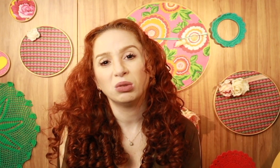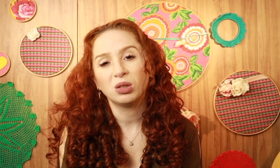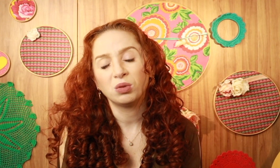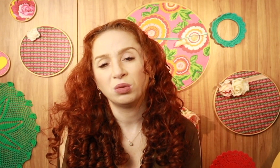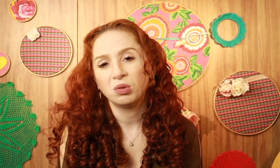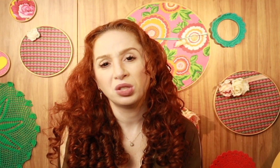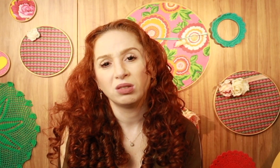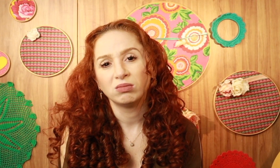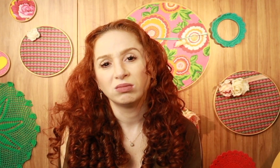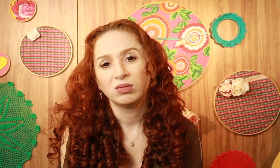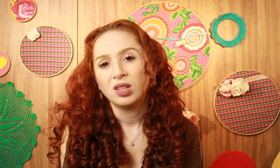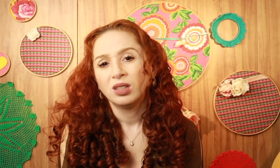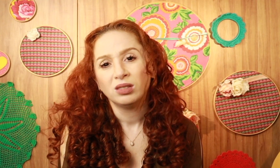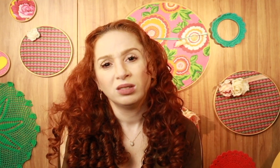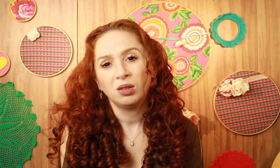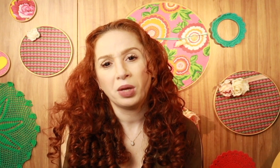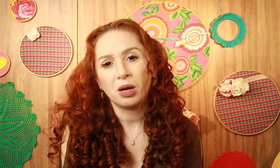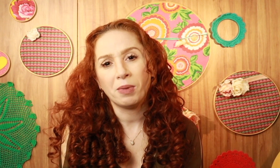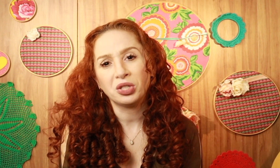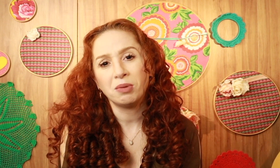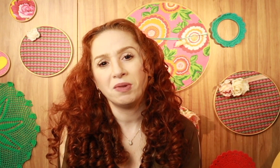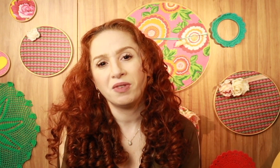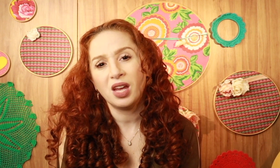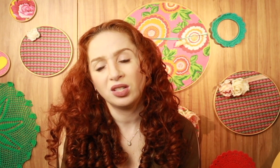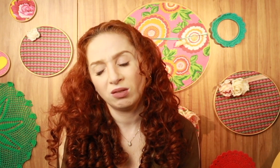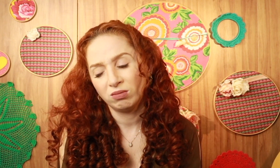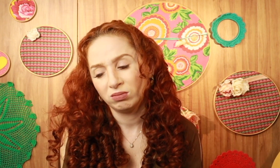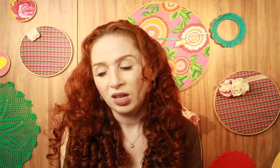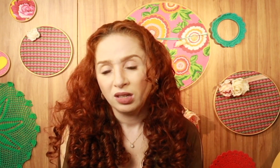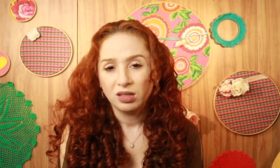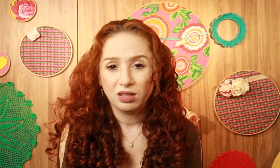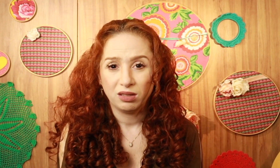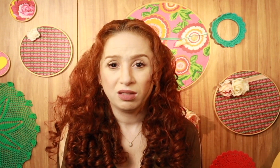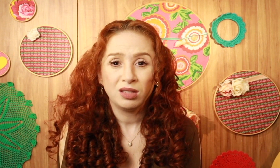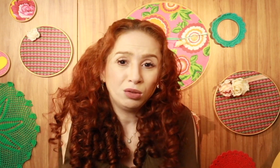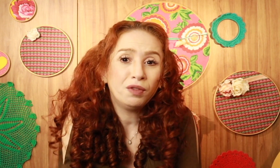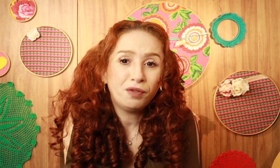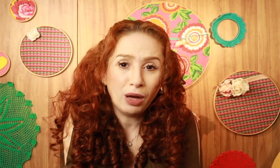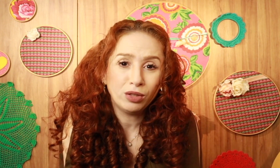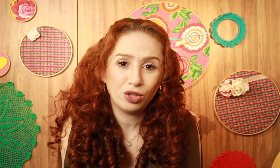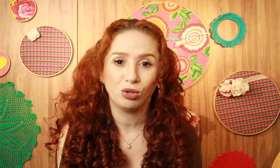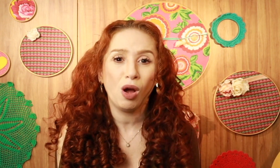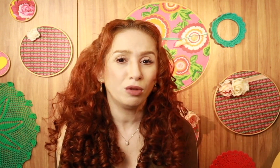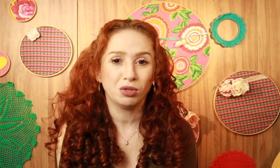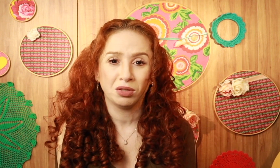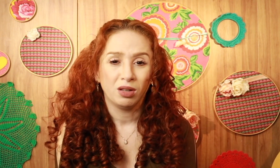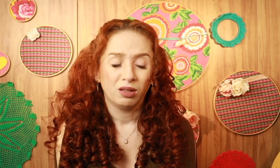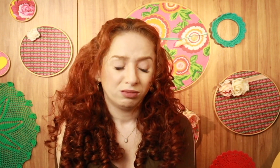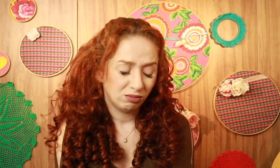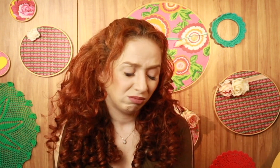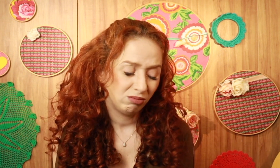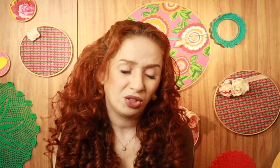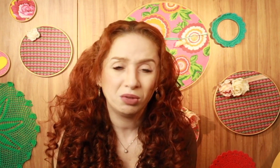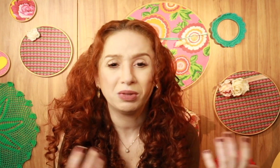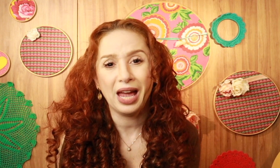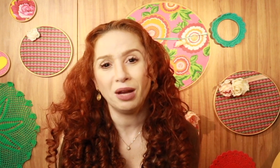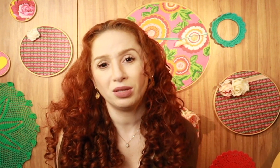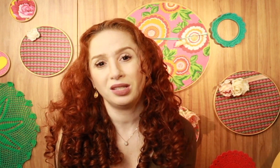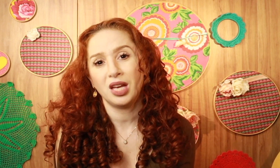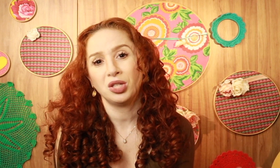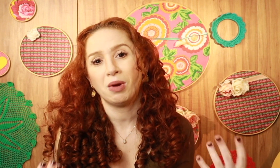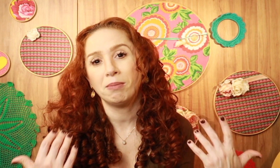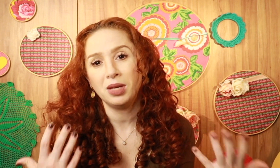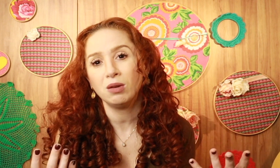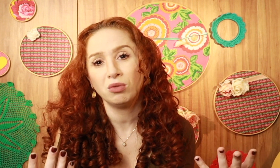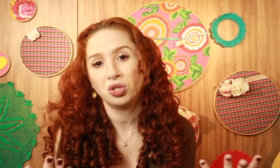Olá, dona coruja. Não quero mais que me vejam. Sinto falta de todos, mas não quero